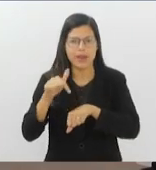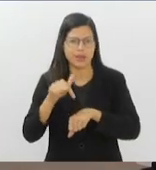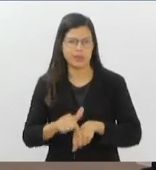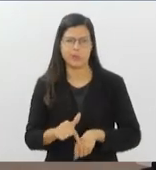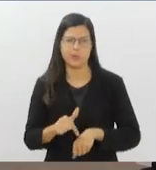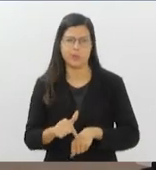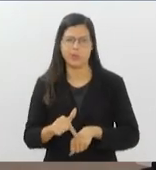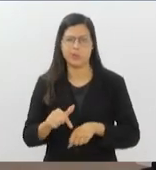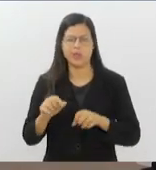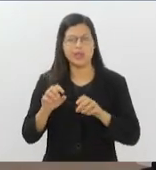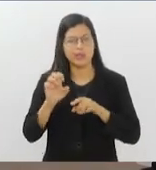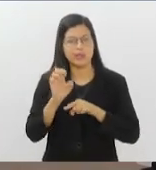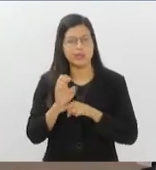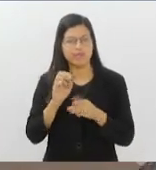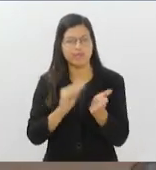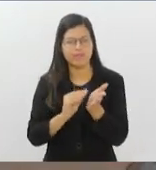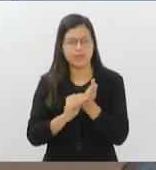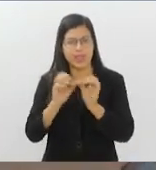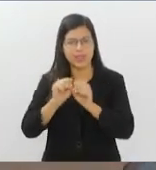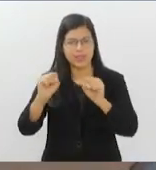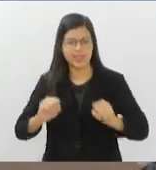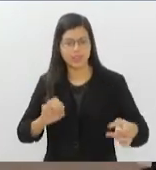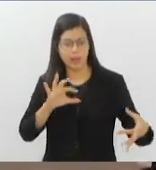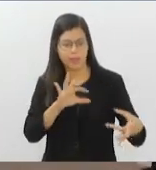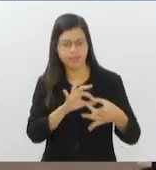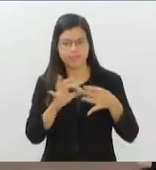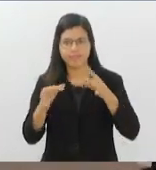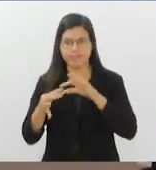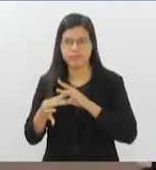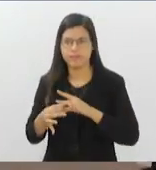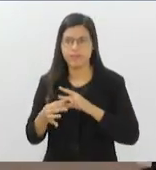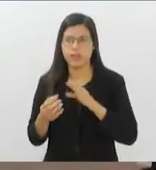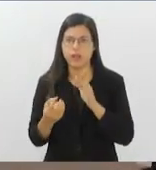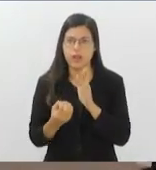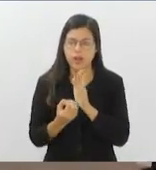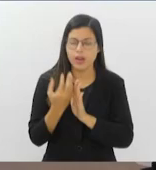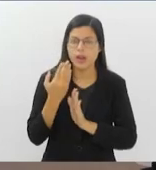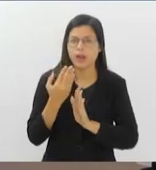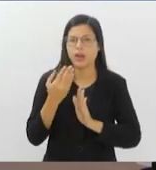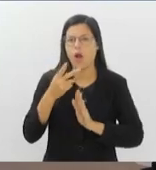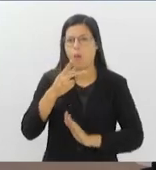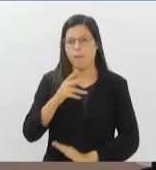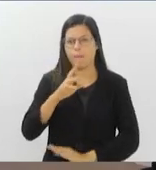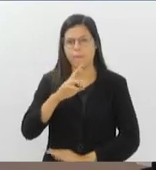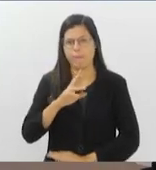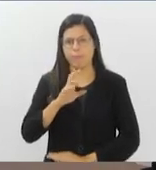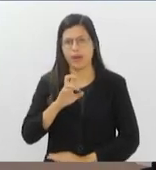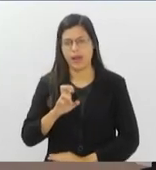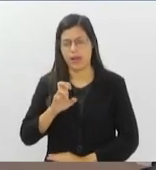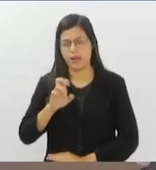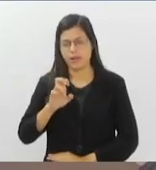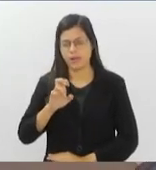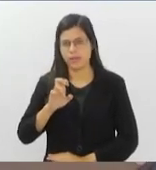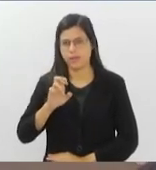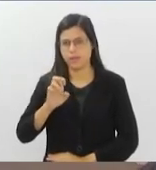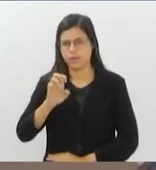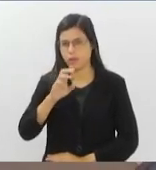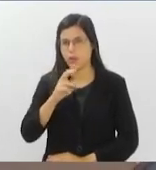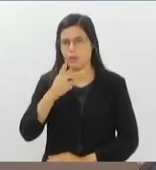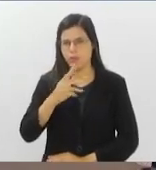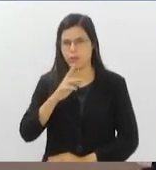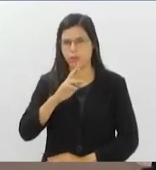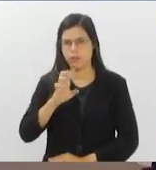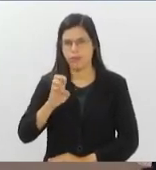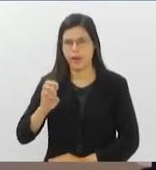sistema integrado. Nós queremos aqui, um dos projetos, criar um pré-fogo estadual. O IBAMA tem um pré-fogo